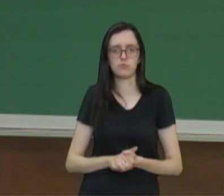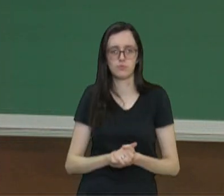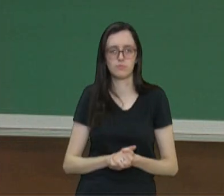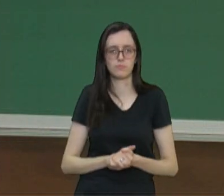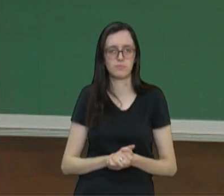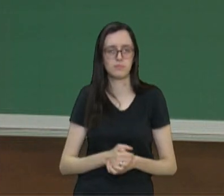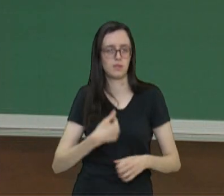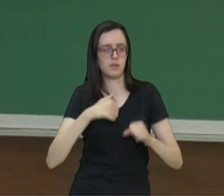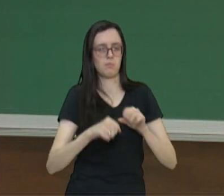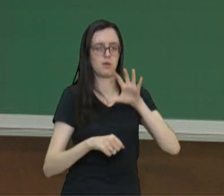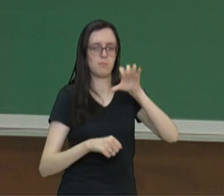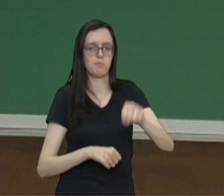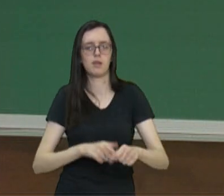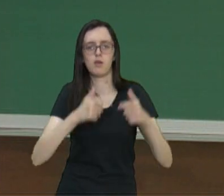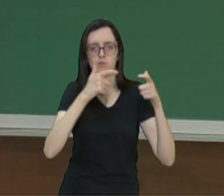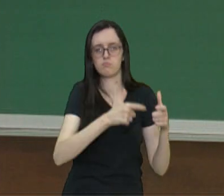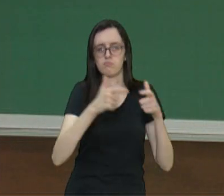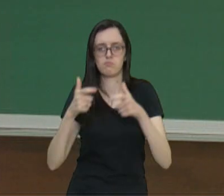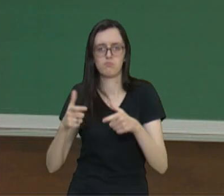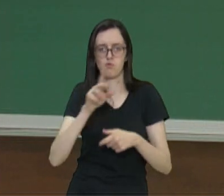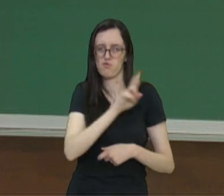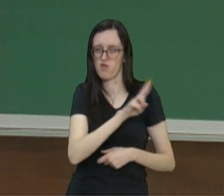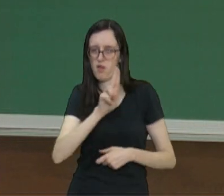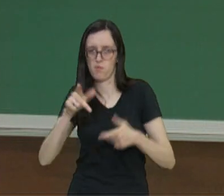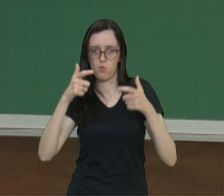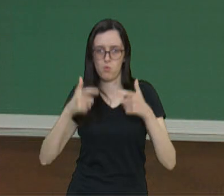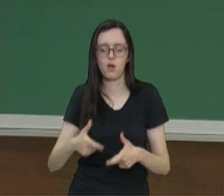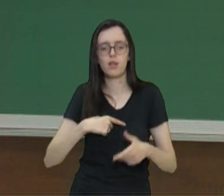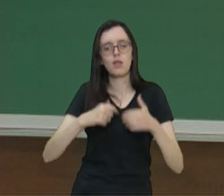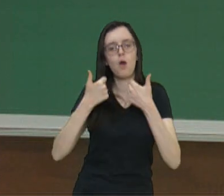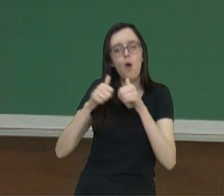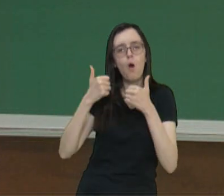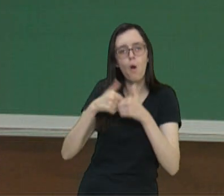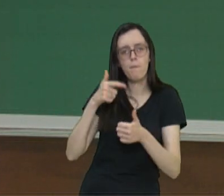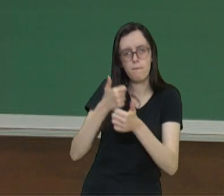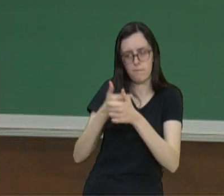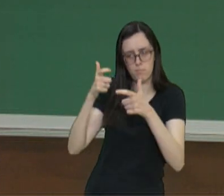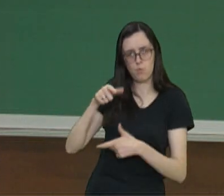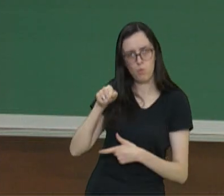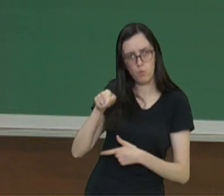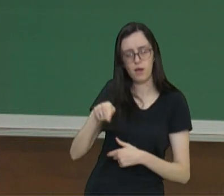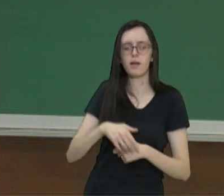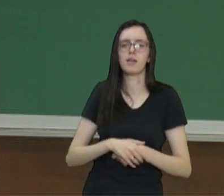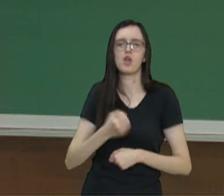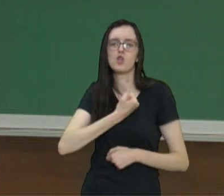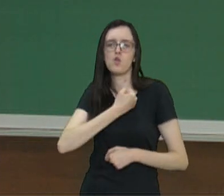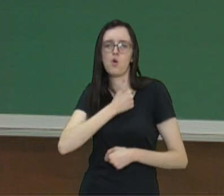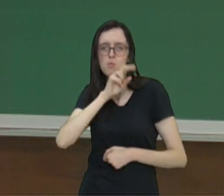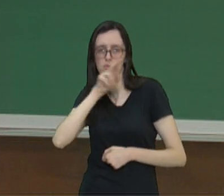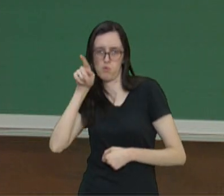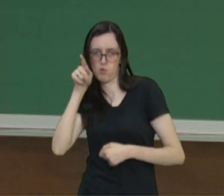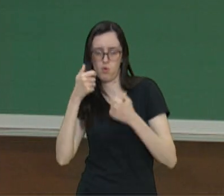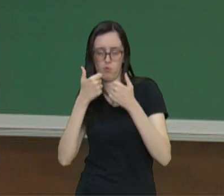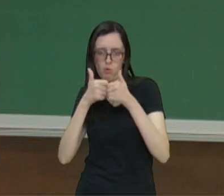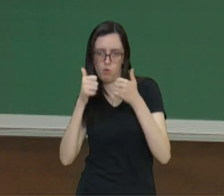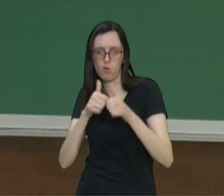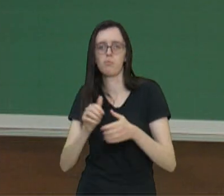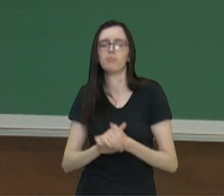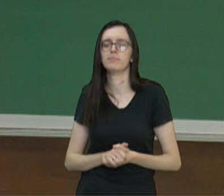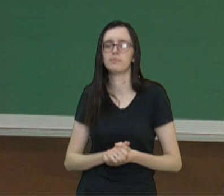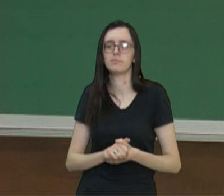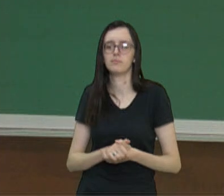em Copacabana, em Ipanema, os ônibus que saem do Largo do Machado, são esses números ali, o ônibus